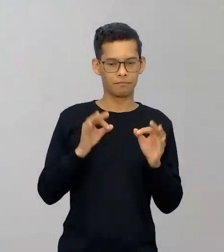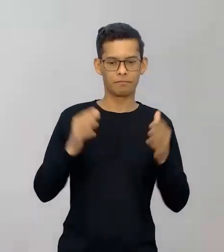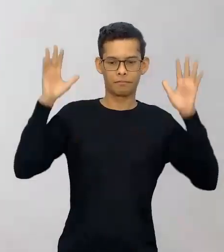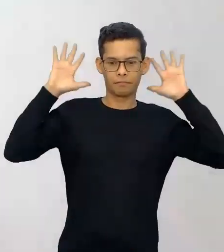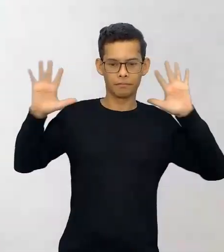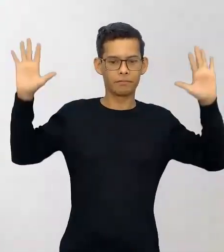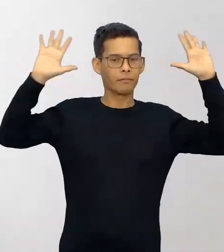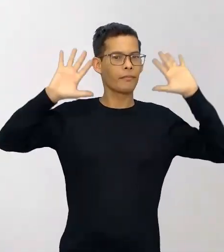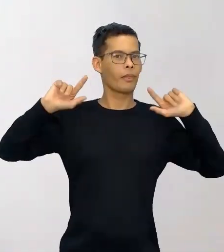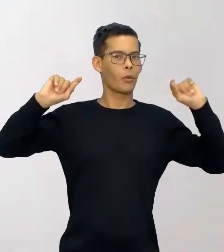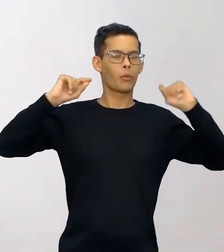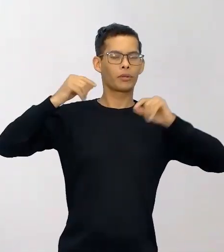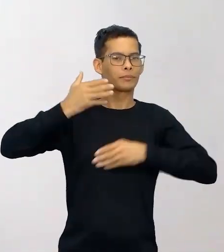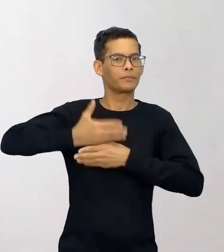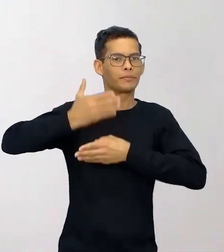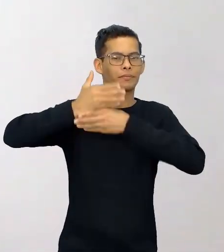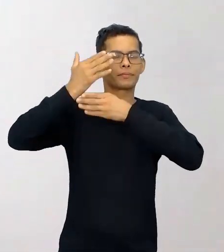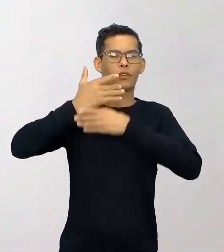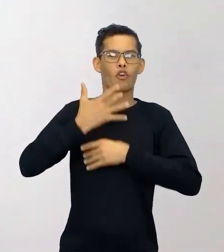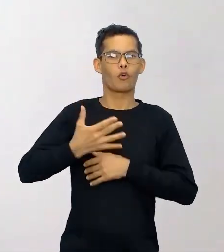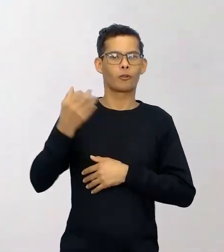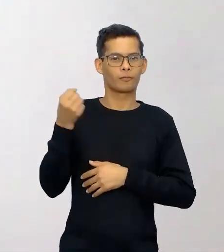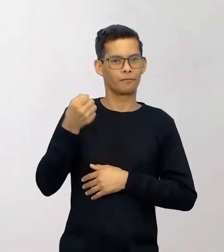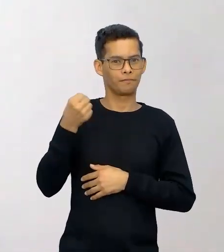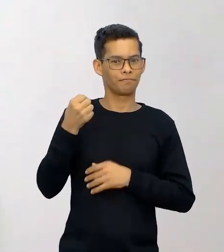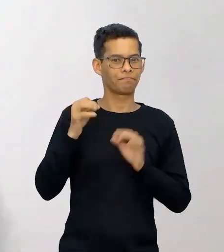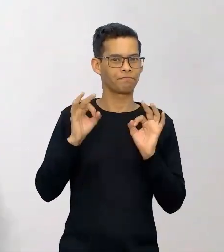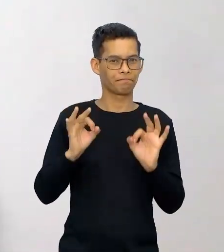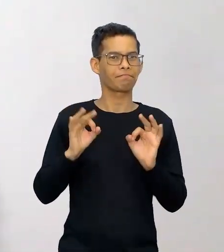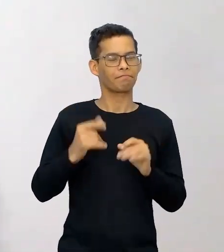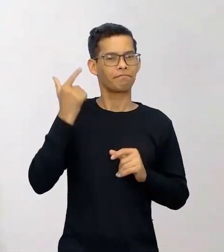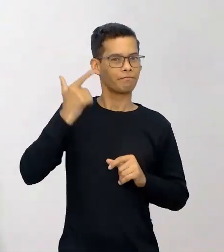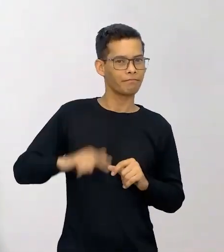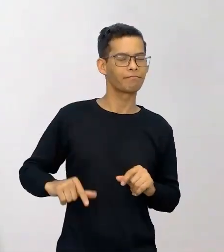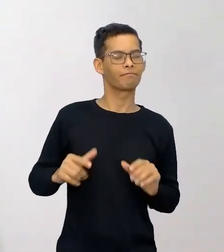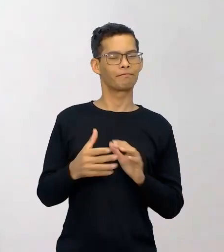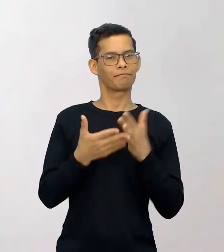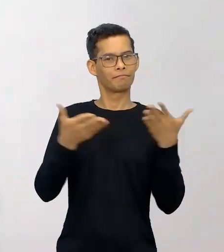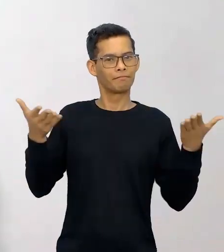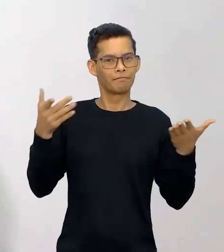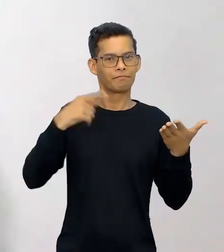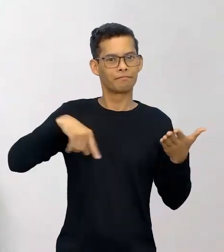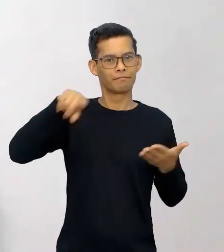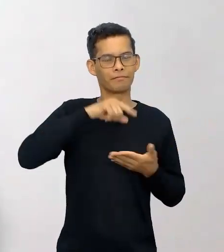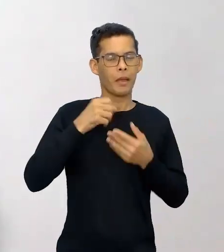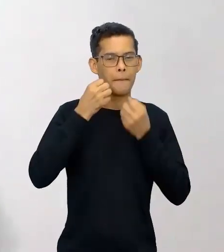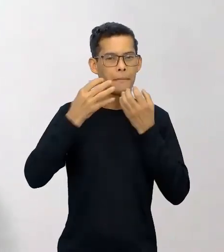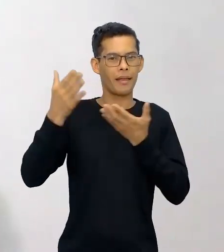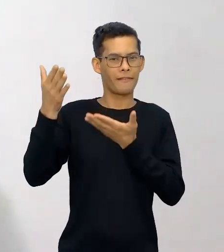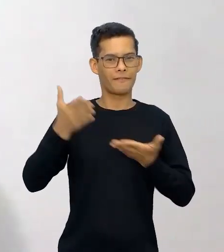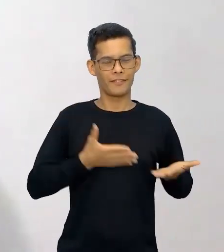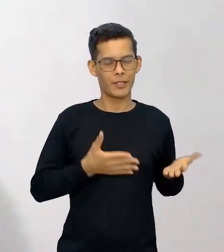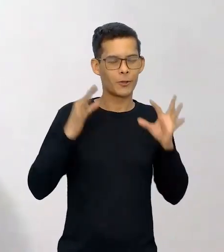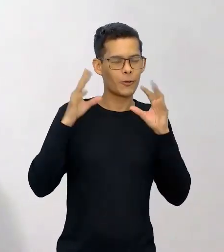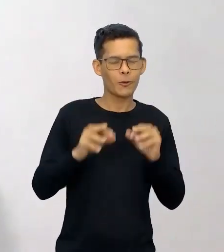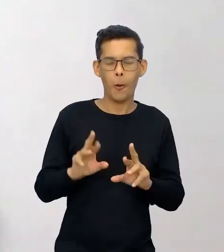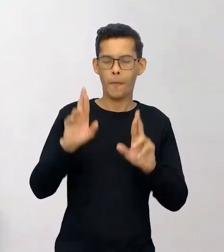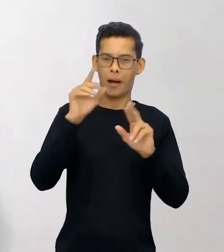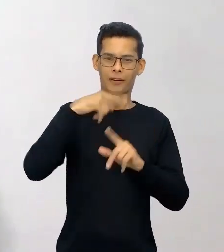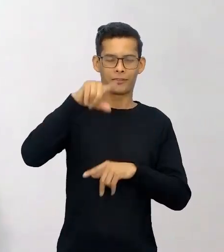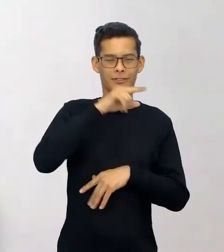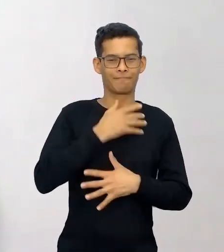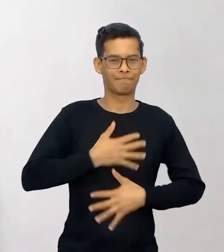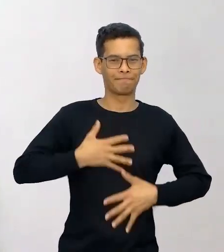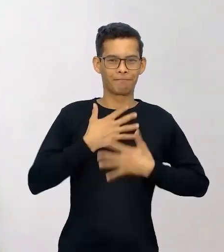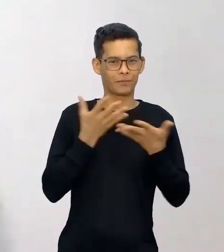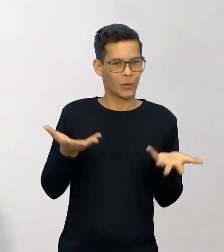de mim tem uma parede branca. Então, mais uma vez, para todos, sejam muito bem-vindos. Espero que gostem da nossa